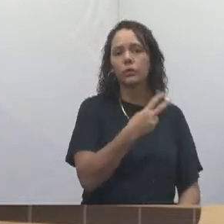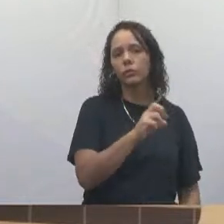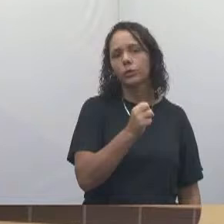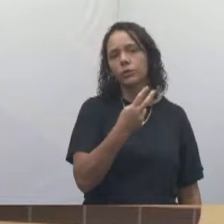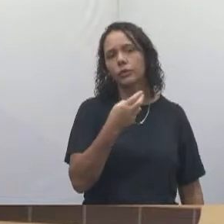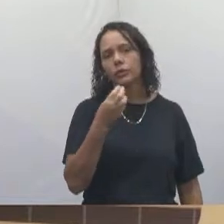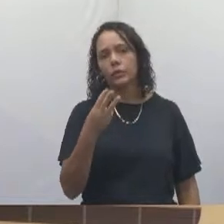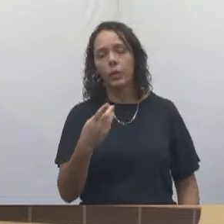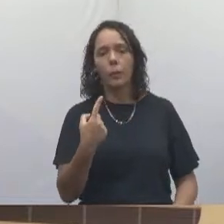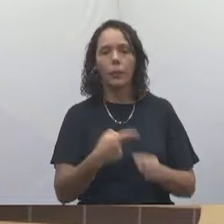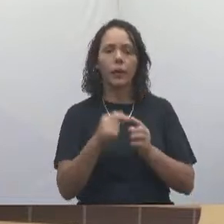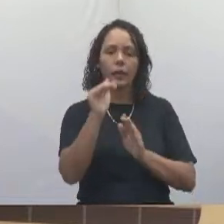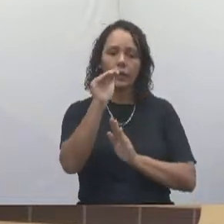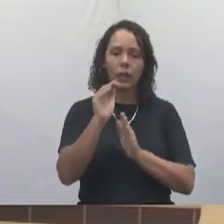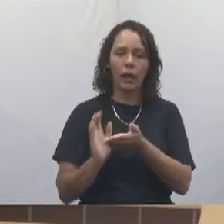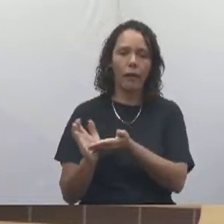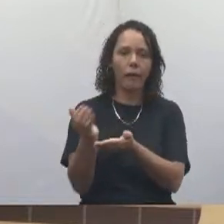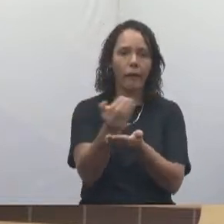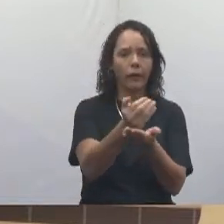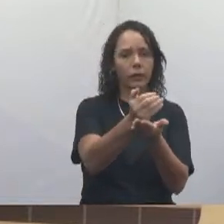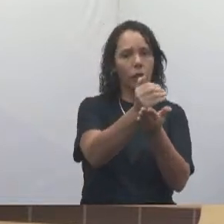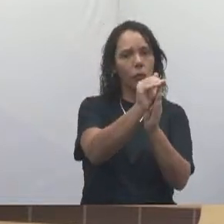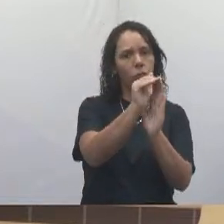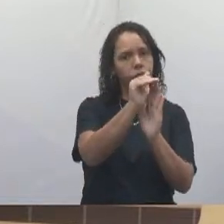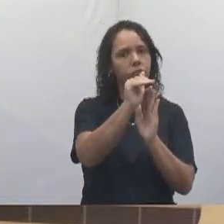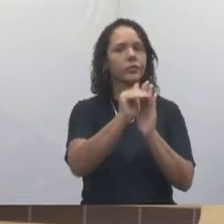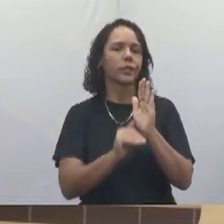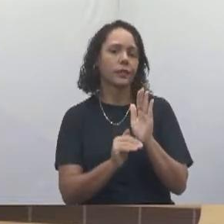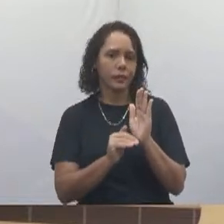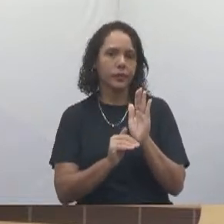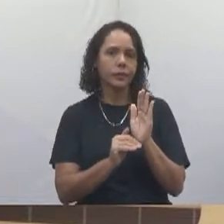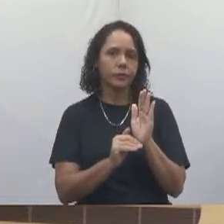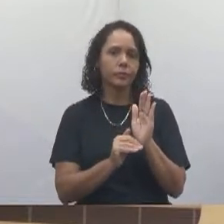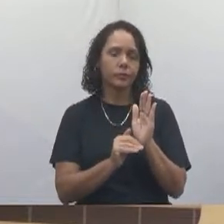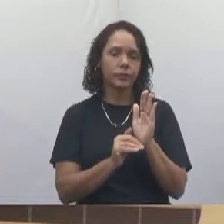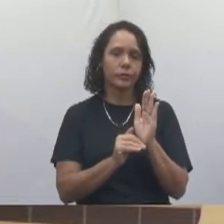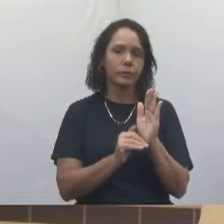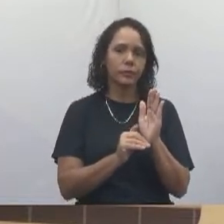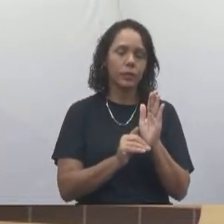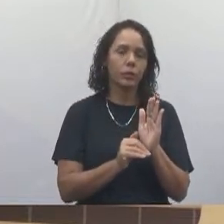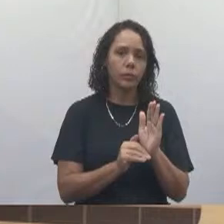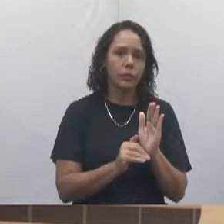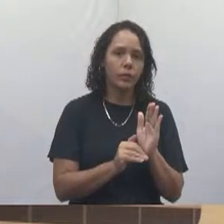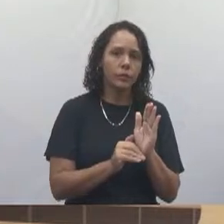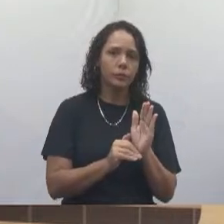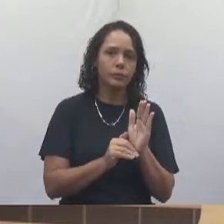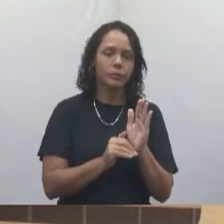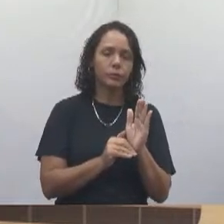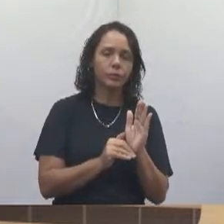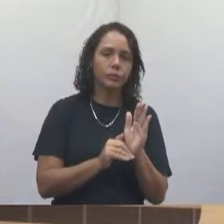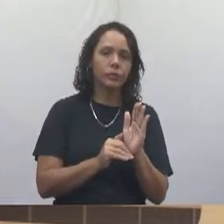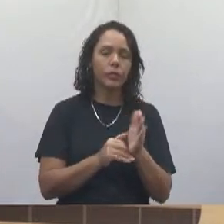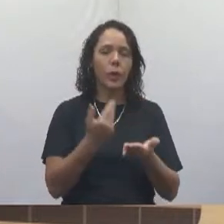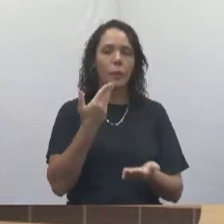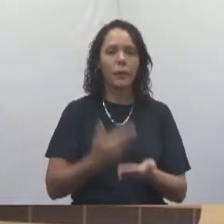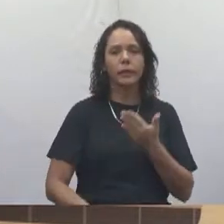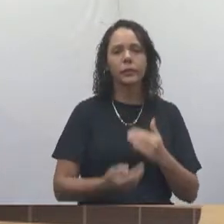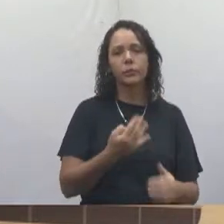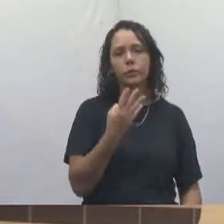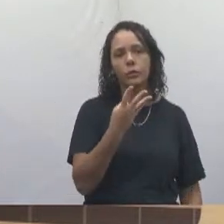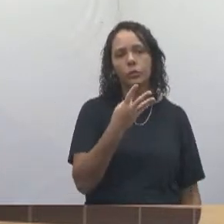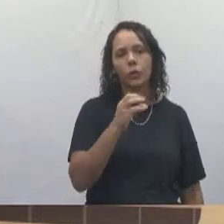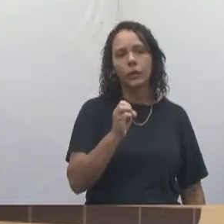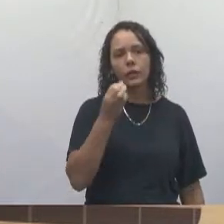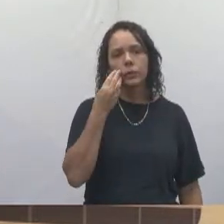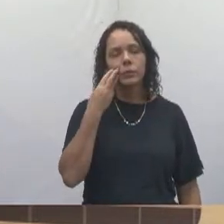da queda da arrecadação, fruto da política de incentivo federal com o dinheiro dos municípios, perdemos 40